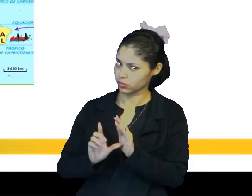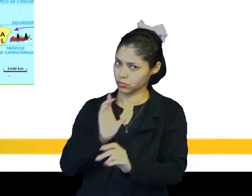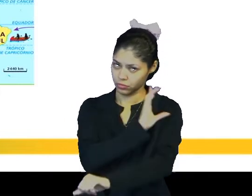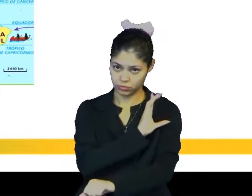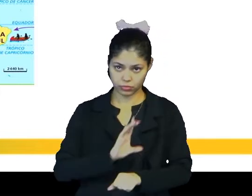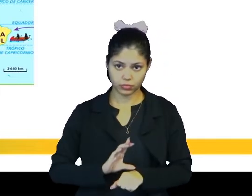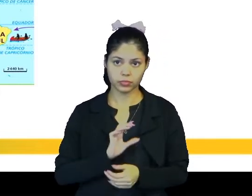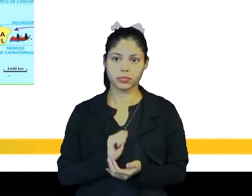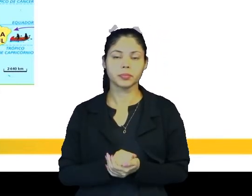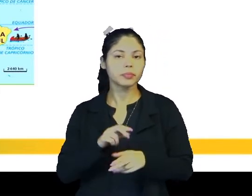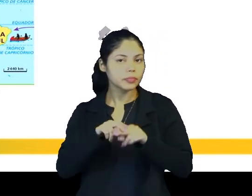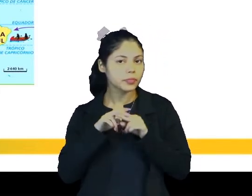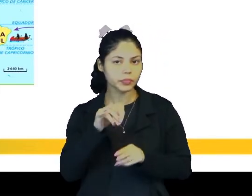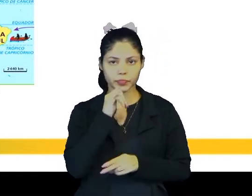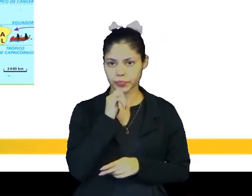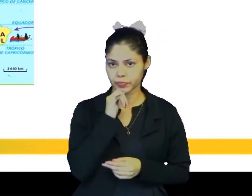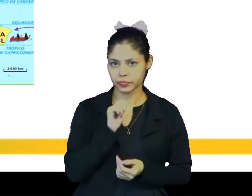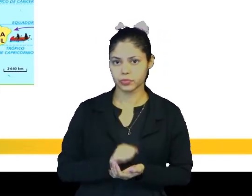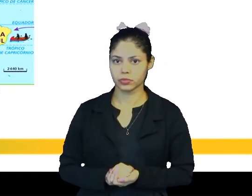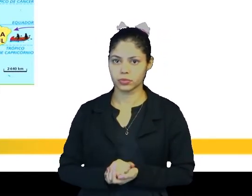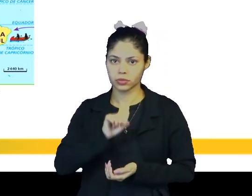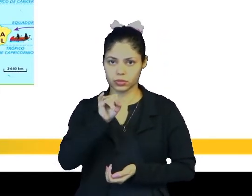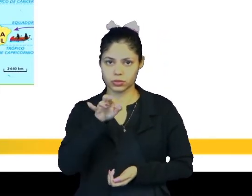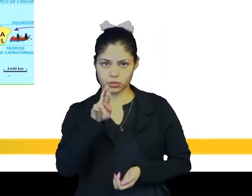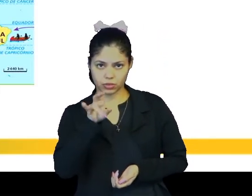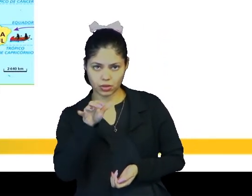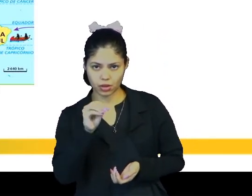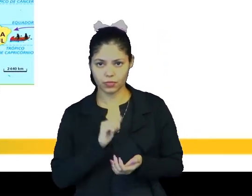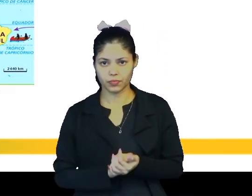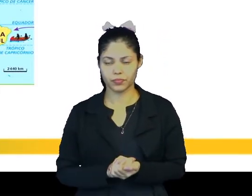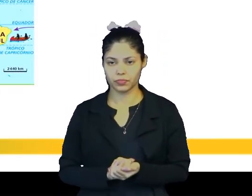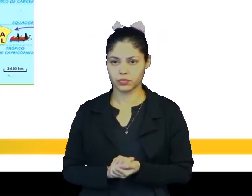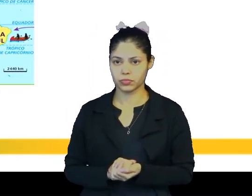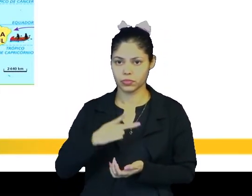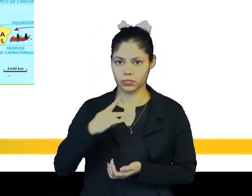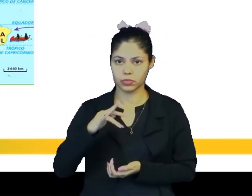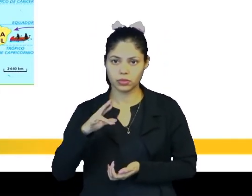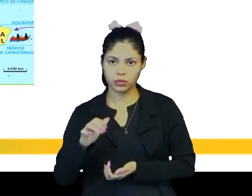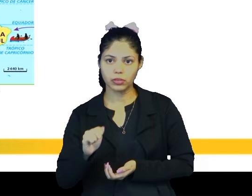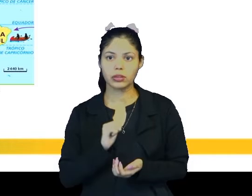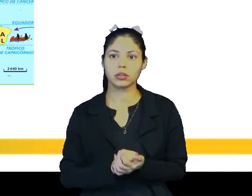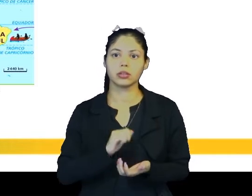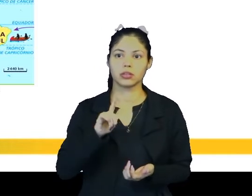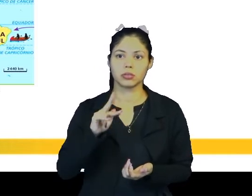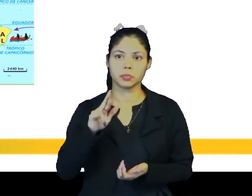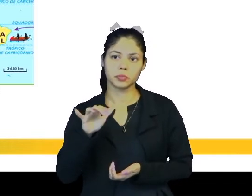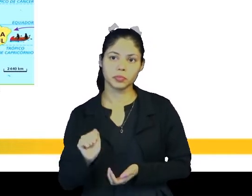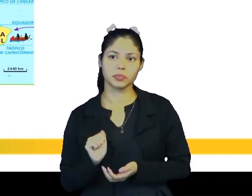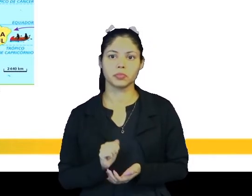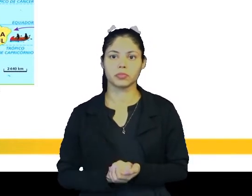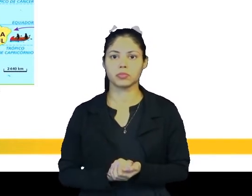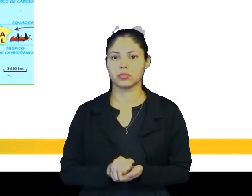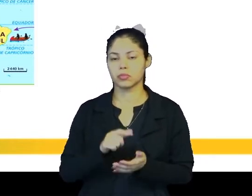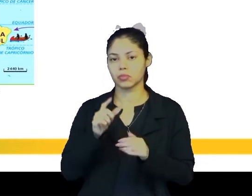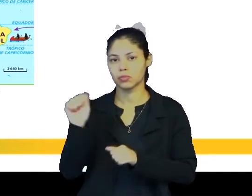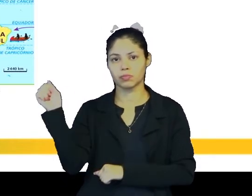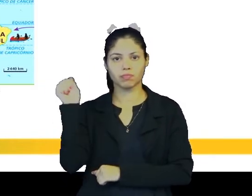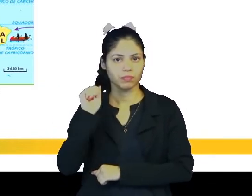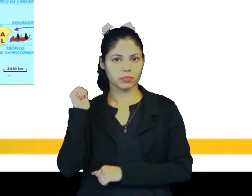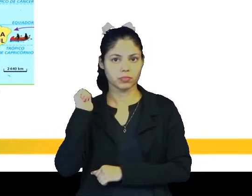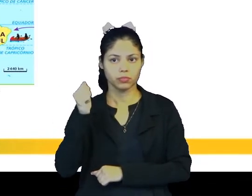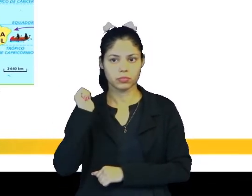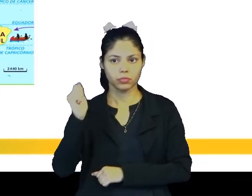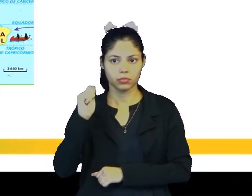de Clovis. Por exemplo, nos sítios arqueológicos de Piedra Museu e Los Toldos, na Argentina,